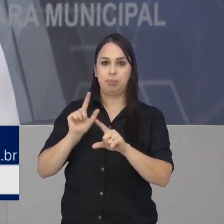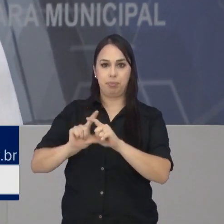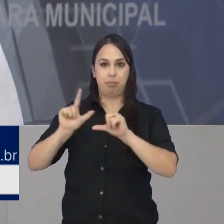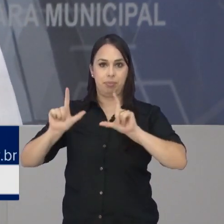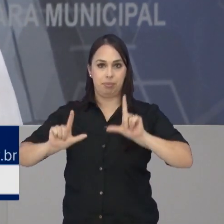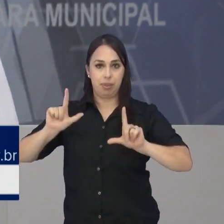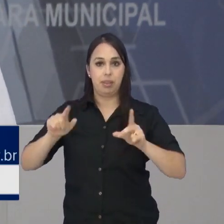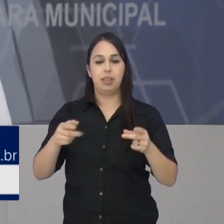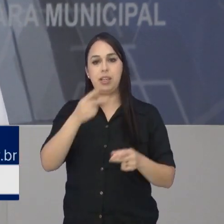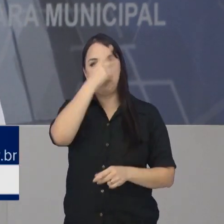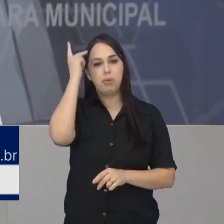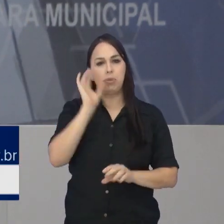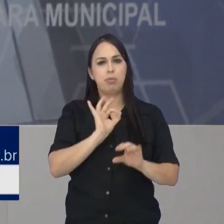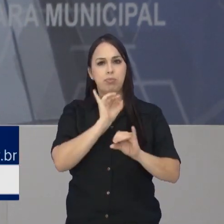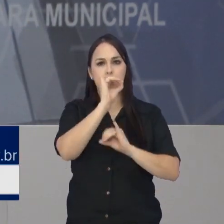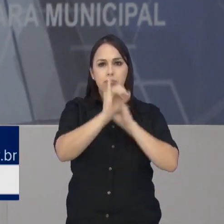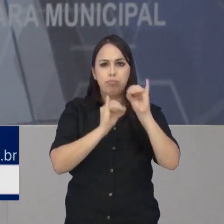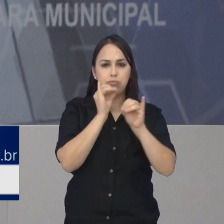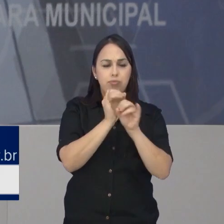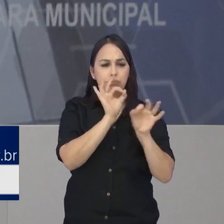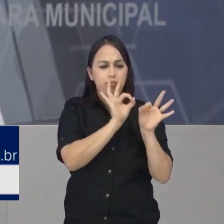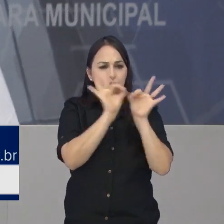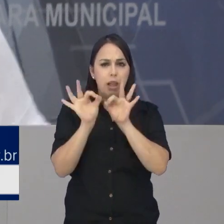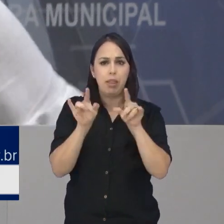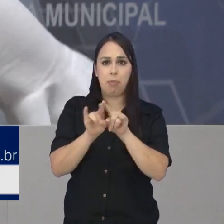internet, todos aqui presentes, acompanhando a sessão.